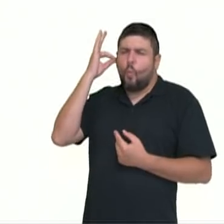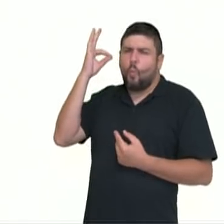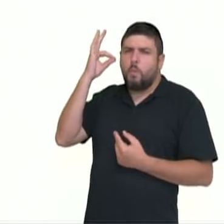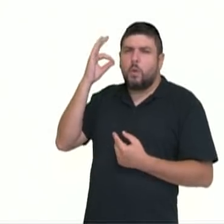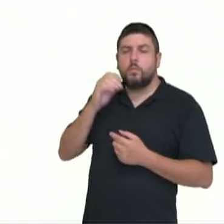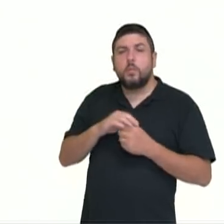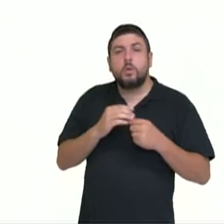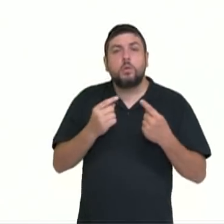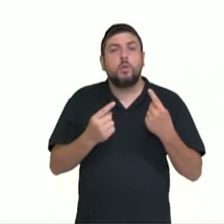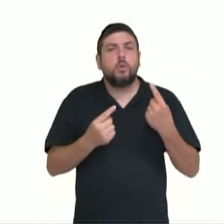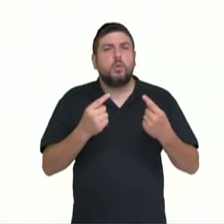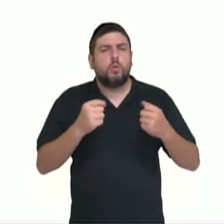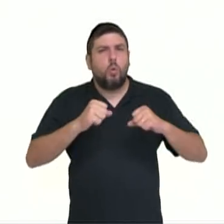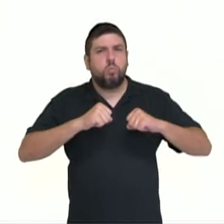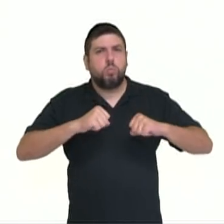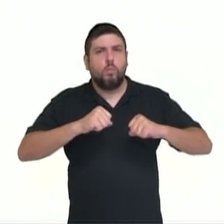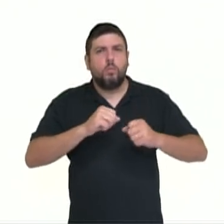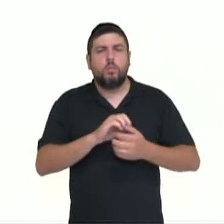grave.